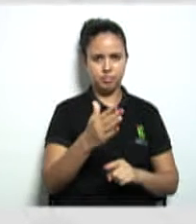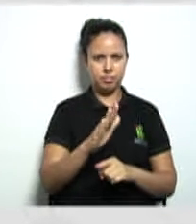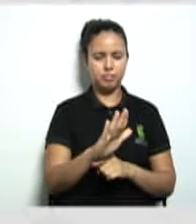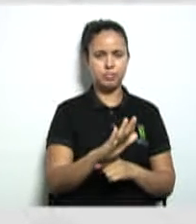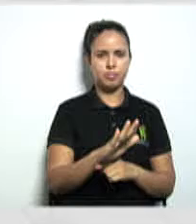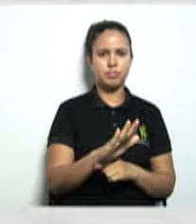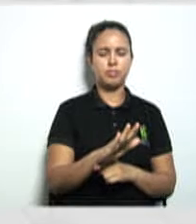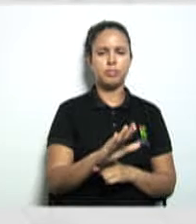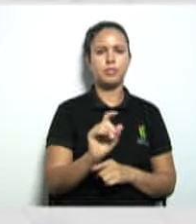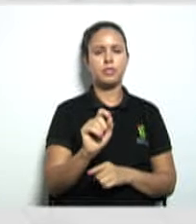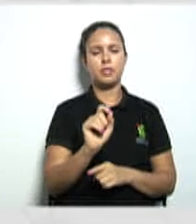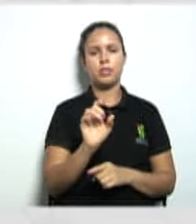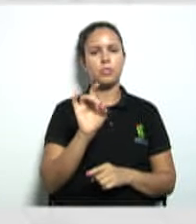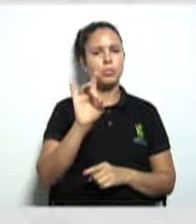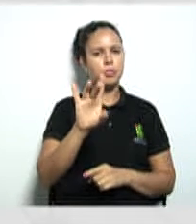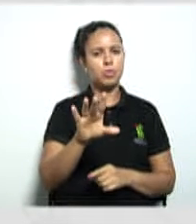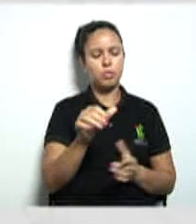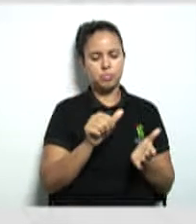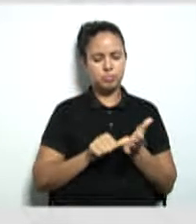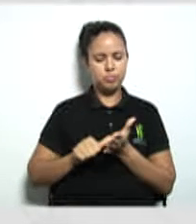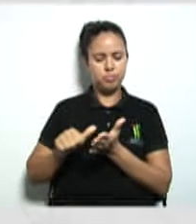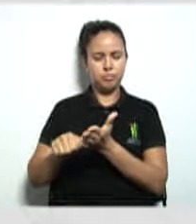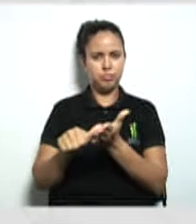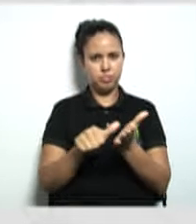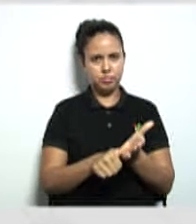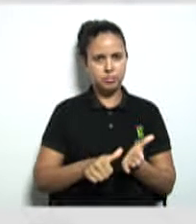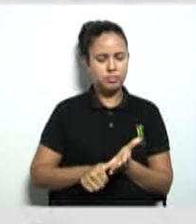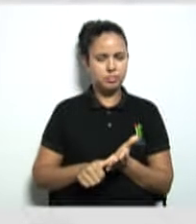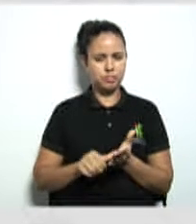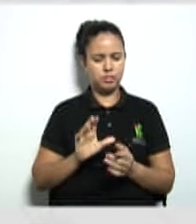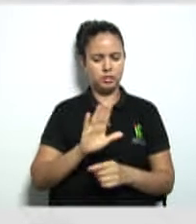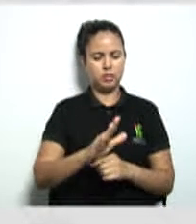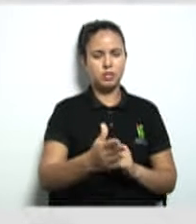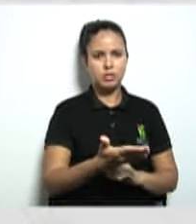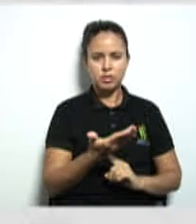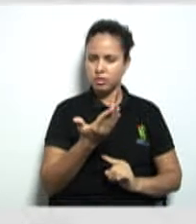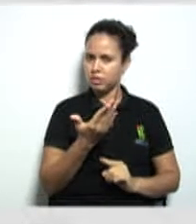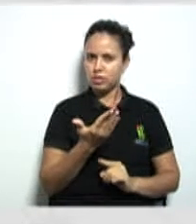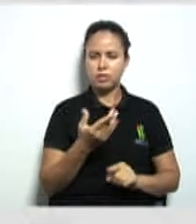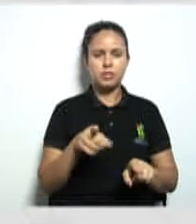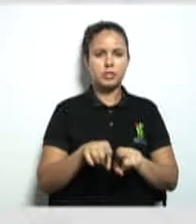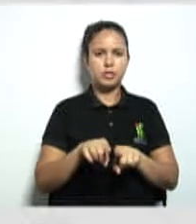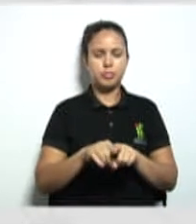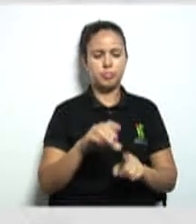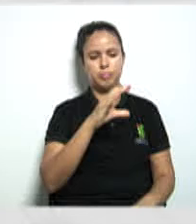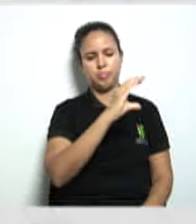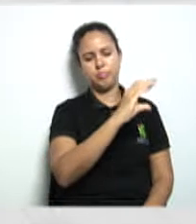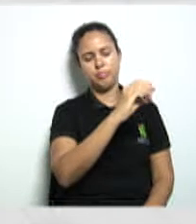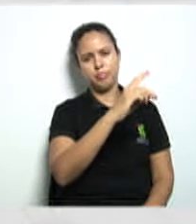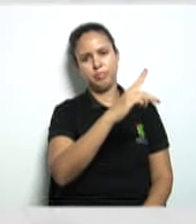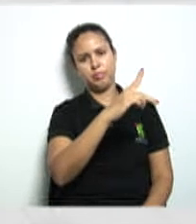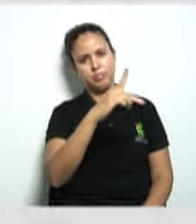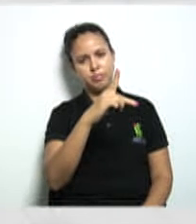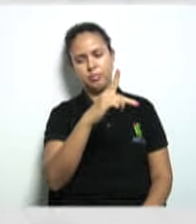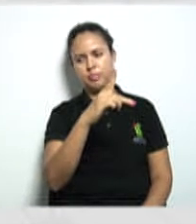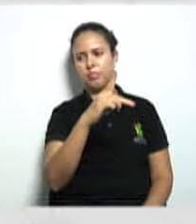intercooperação, que não está relacionada somente aos associados, mas também às